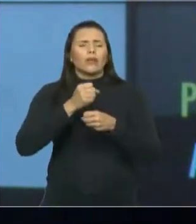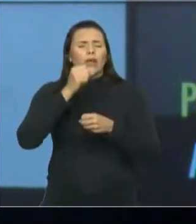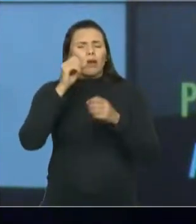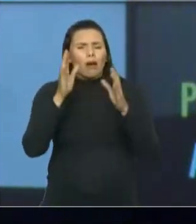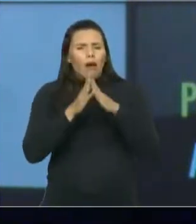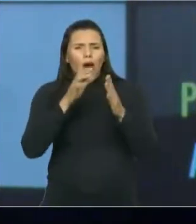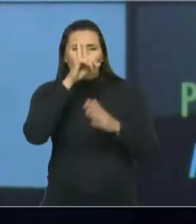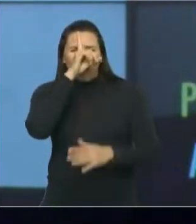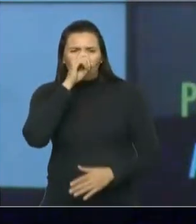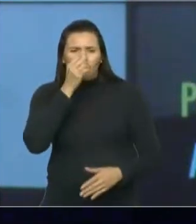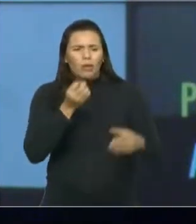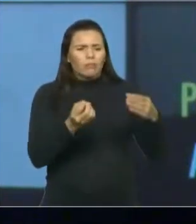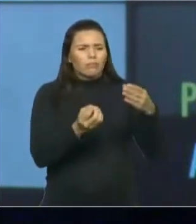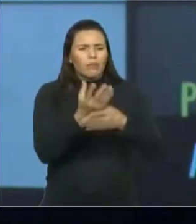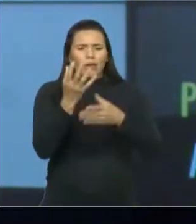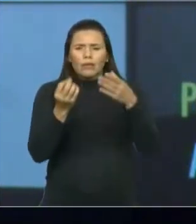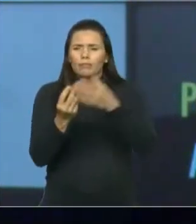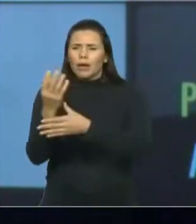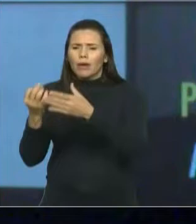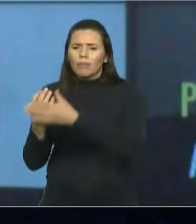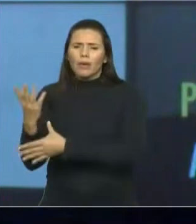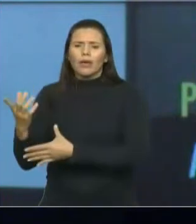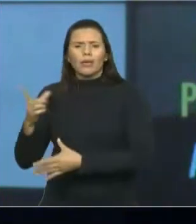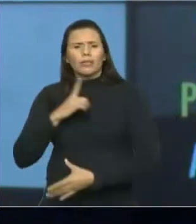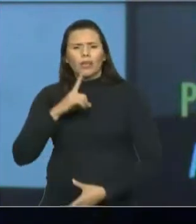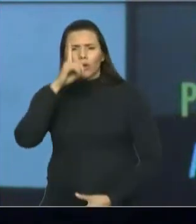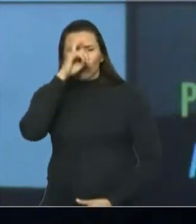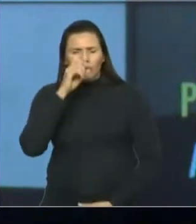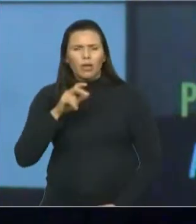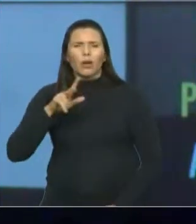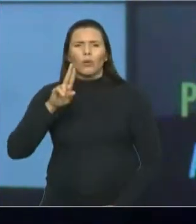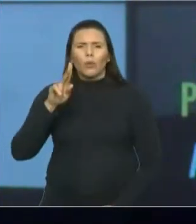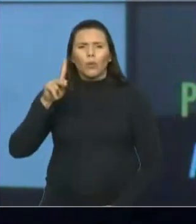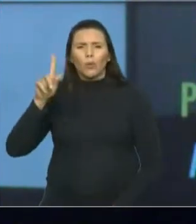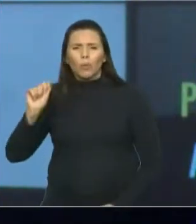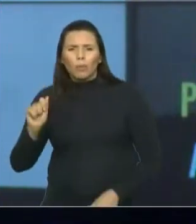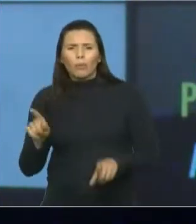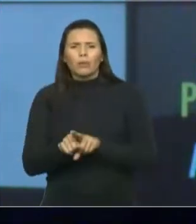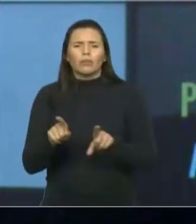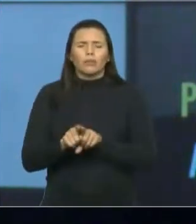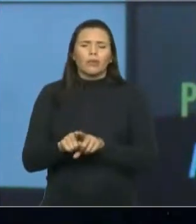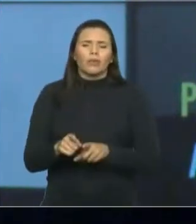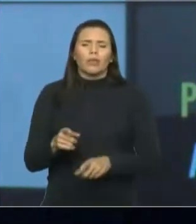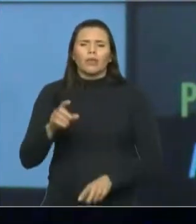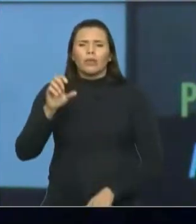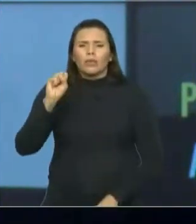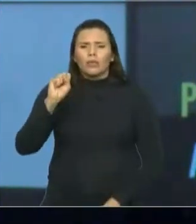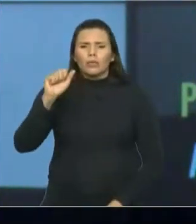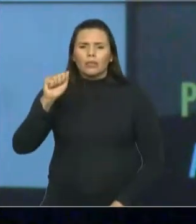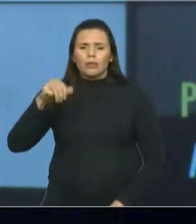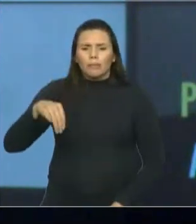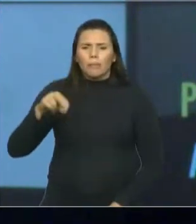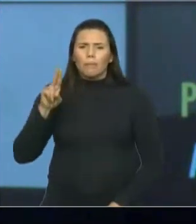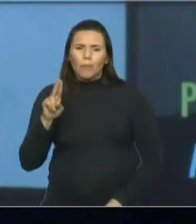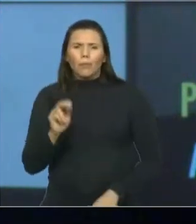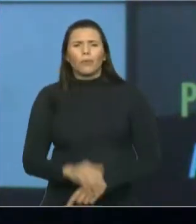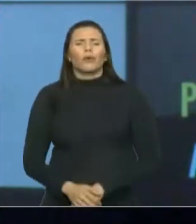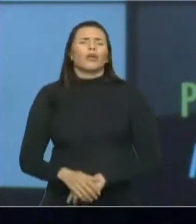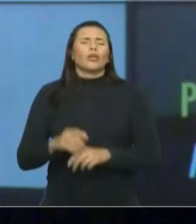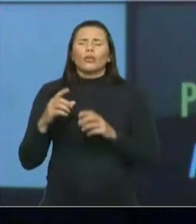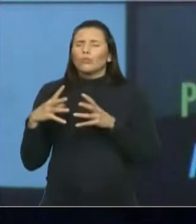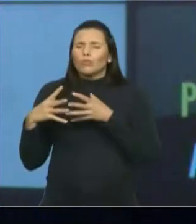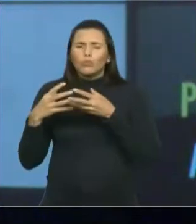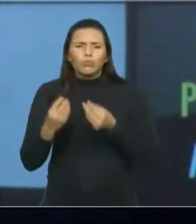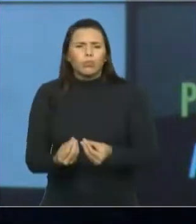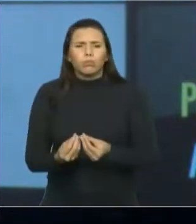a Hemorrede, policlínicas, UPAs e CELS. De modo que toda a rede de atenção que a gente